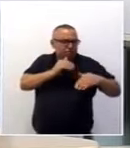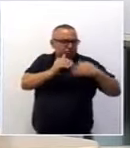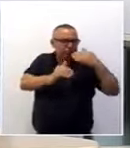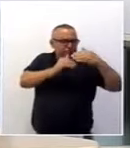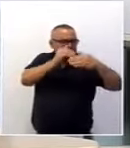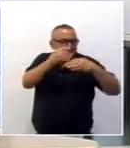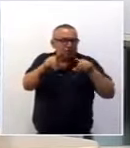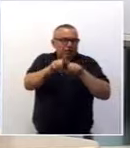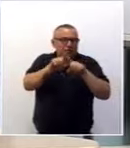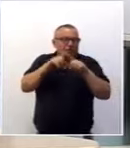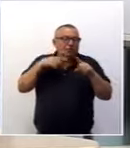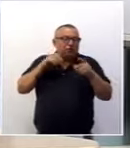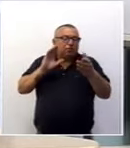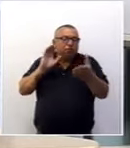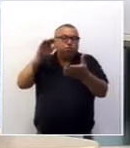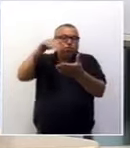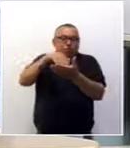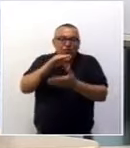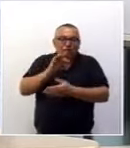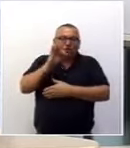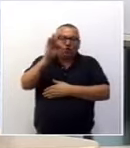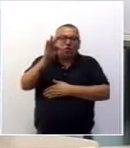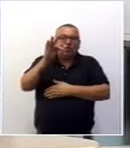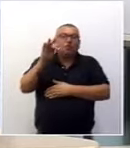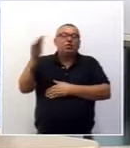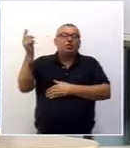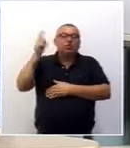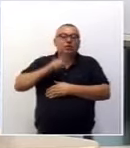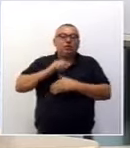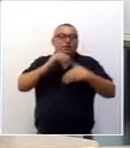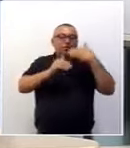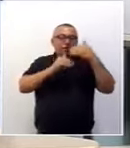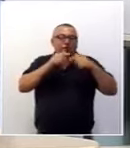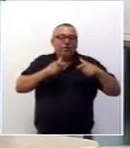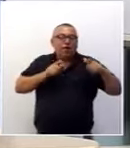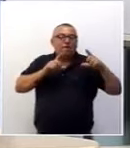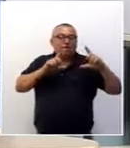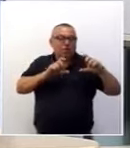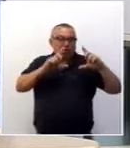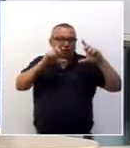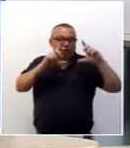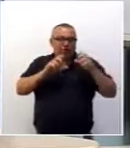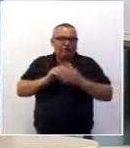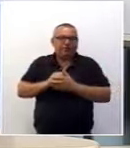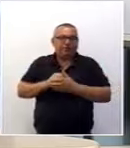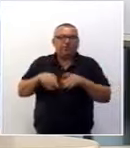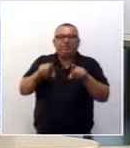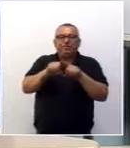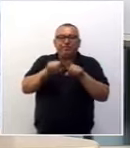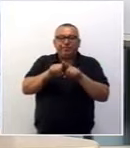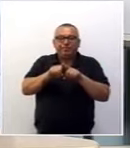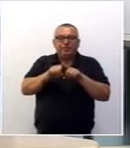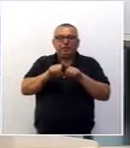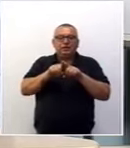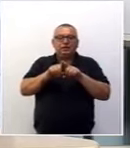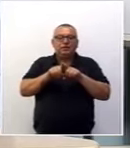né? Isso deu um salto muito grande no desenvolvimento da fotografia, tá? E lógico que